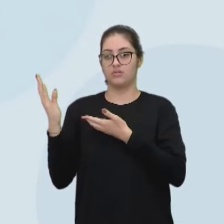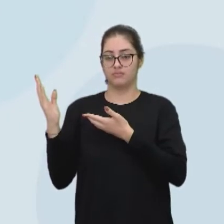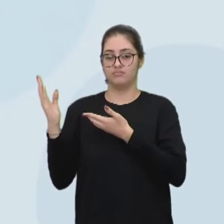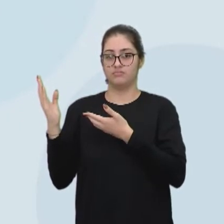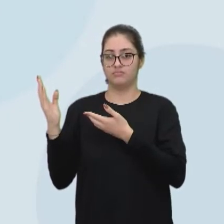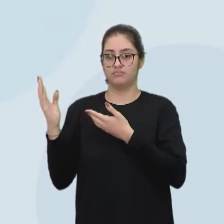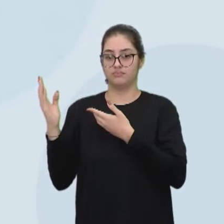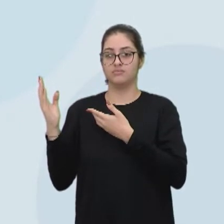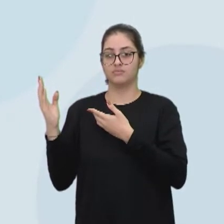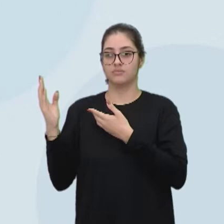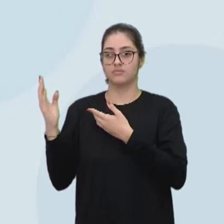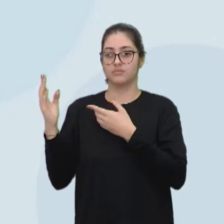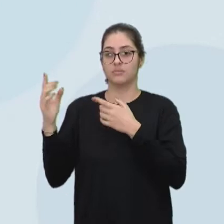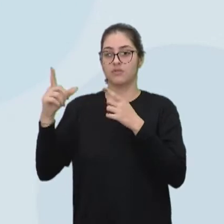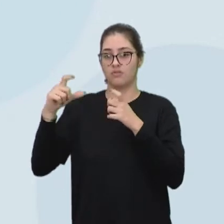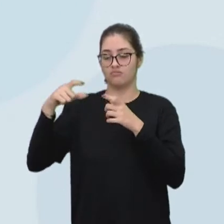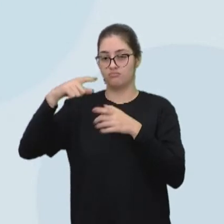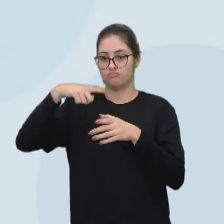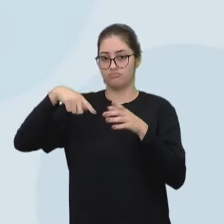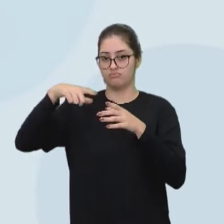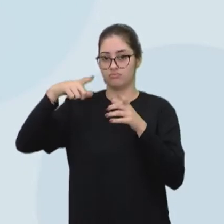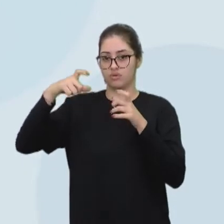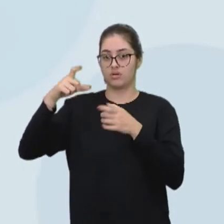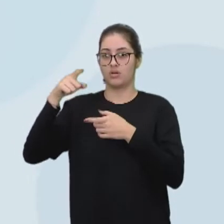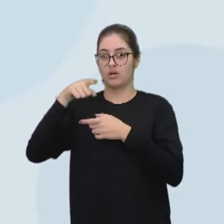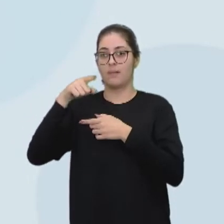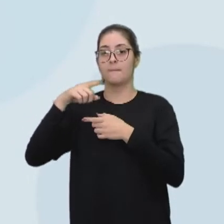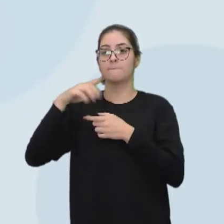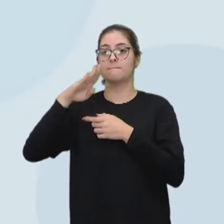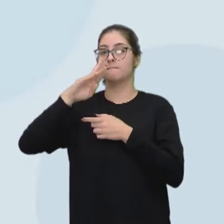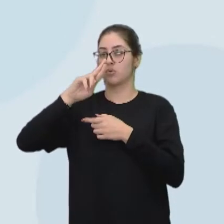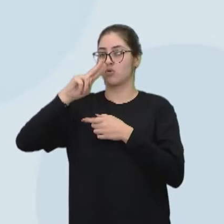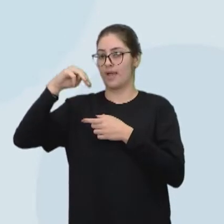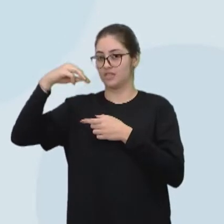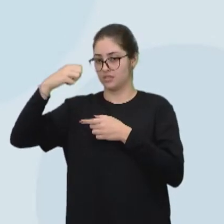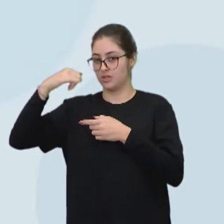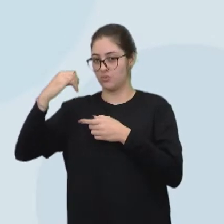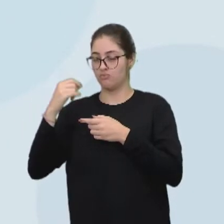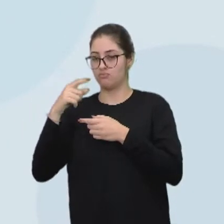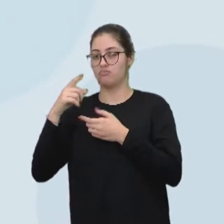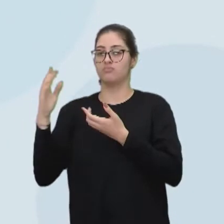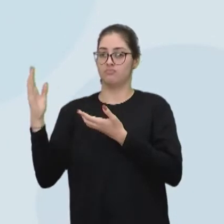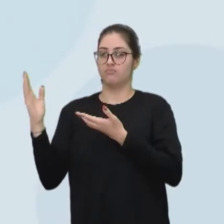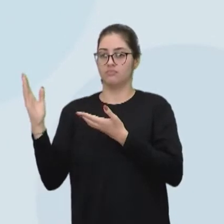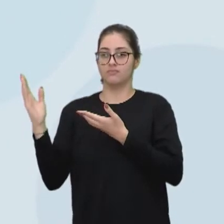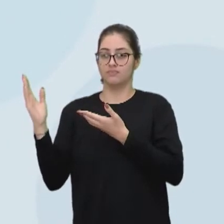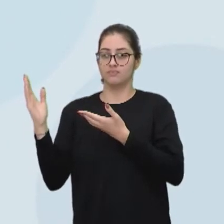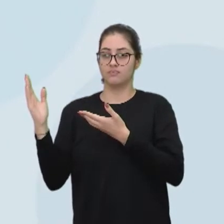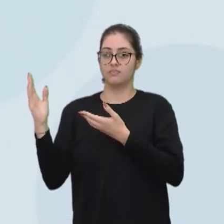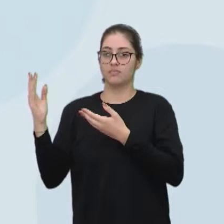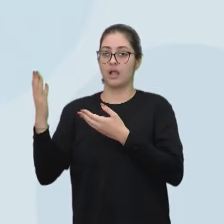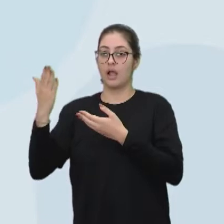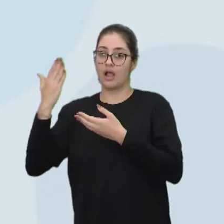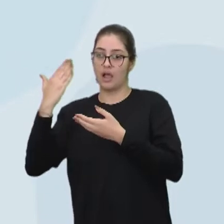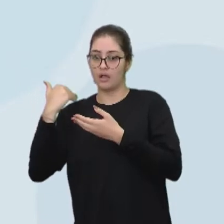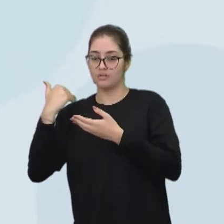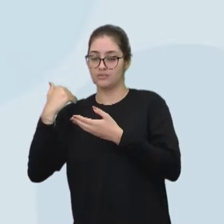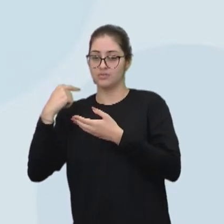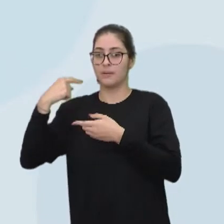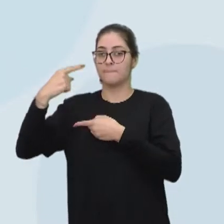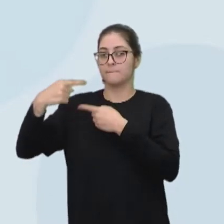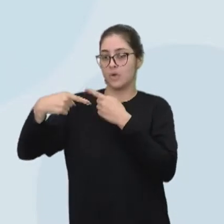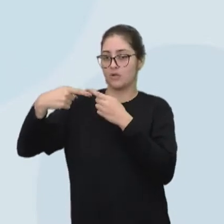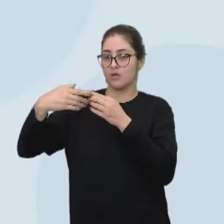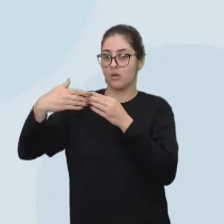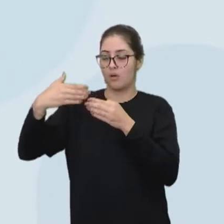né, de uma imagem de satélite de Brumadinho, né, que está lá antes e depois aí de rompimento. Então